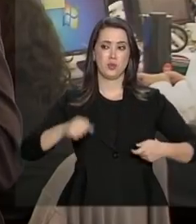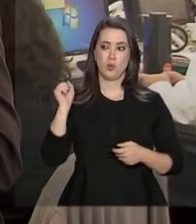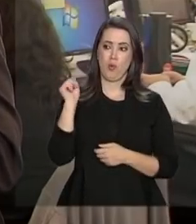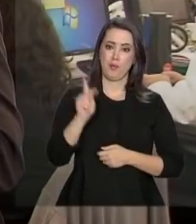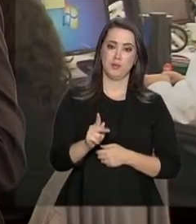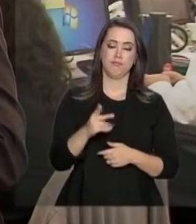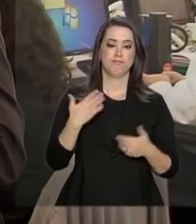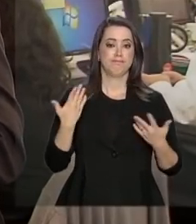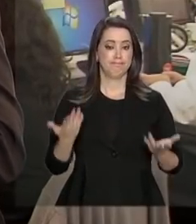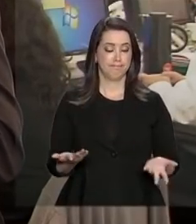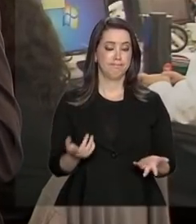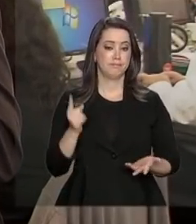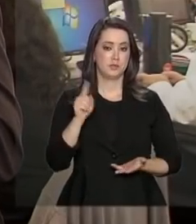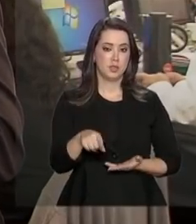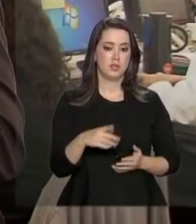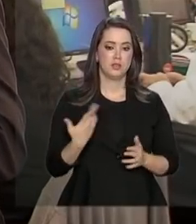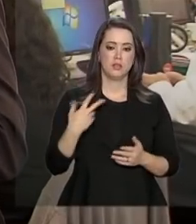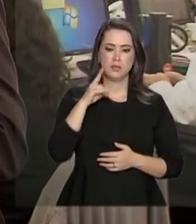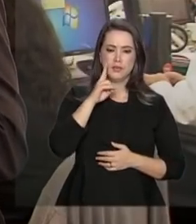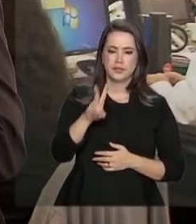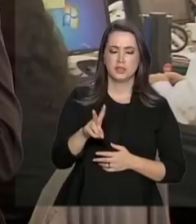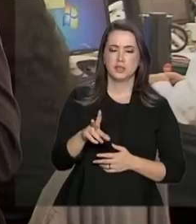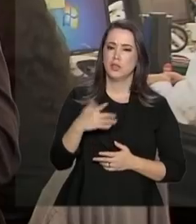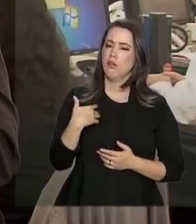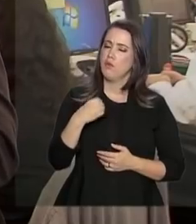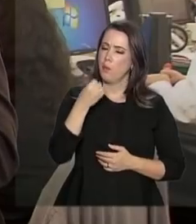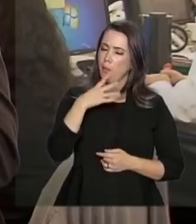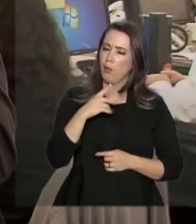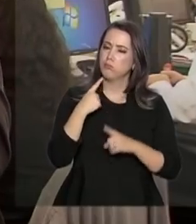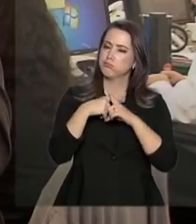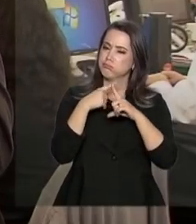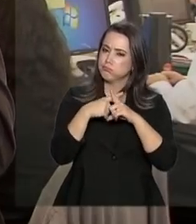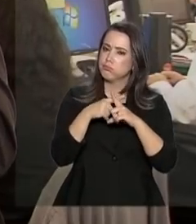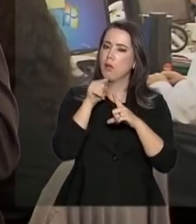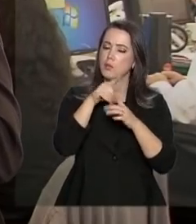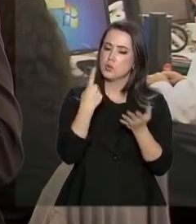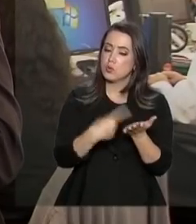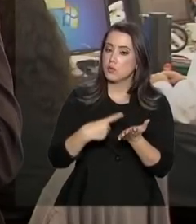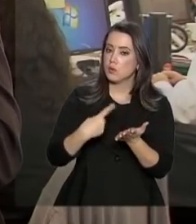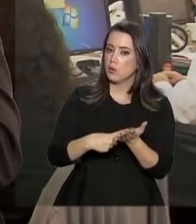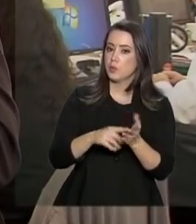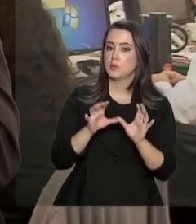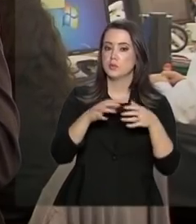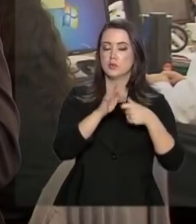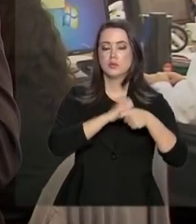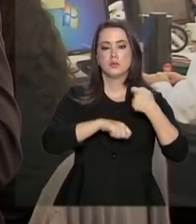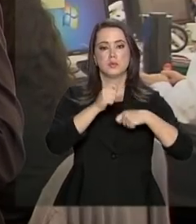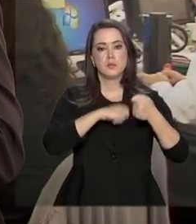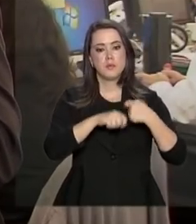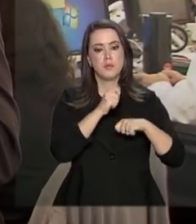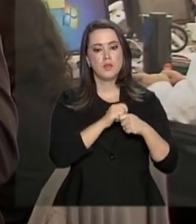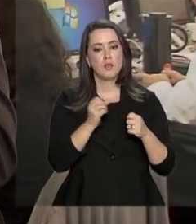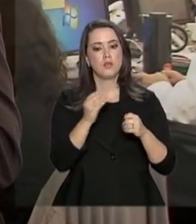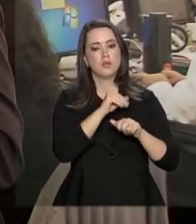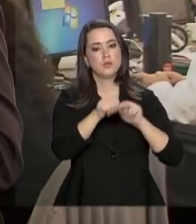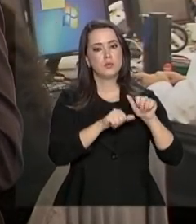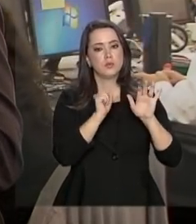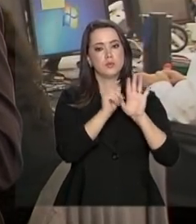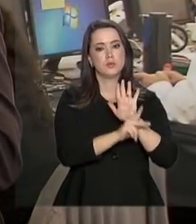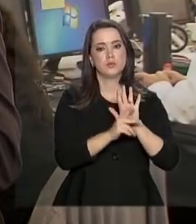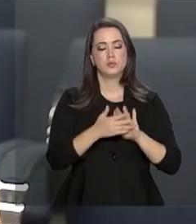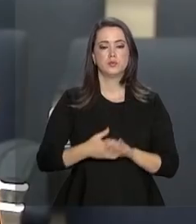aposentadoria por isso o mercado viu de maneira tão positiva o compromisso da equipe Econômica com a reforma da